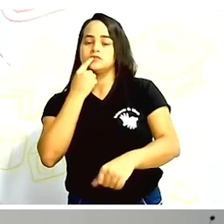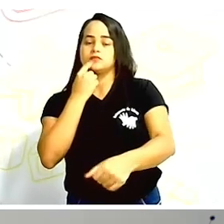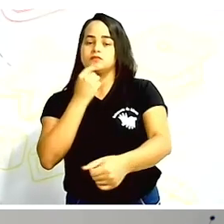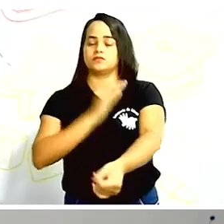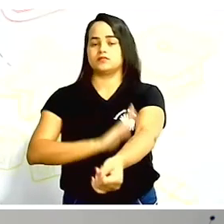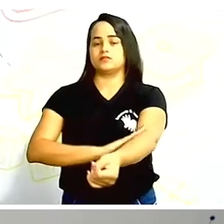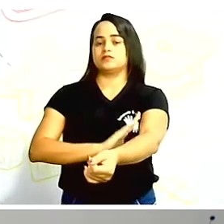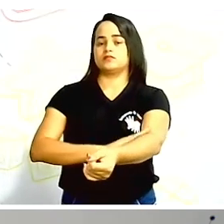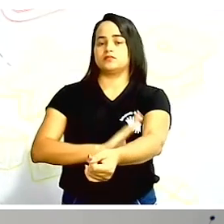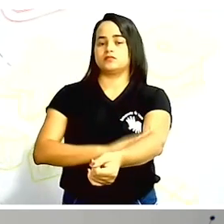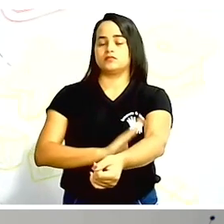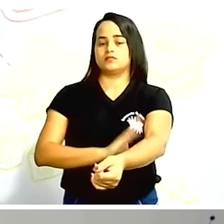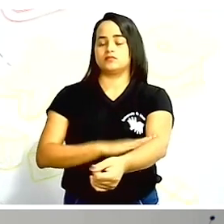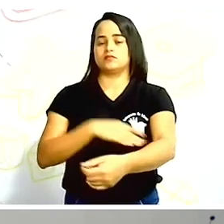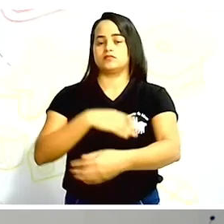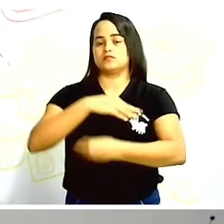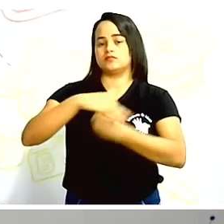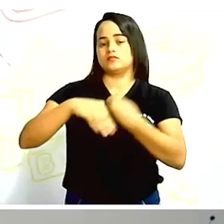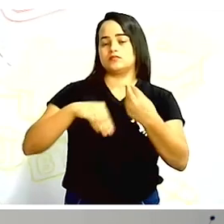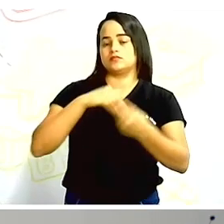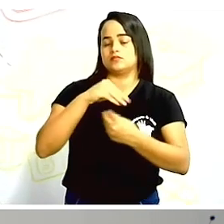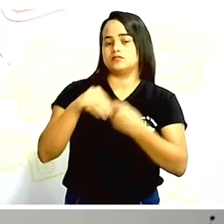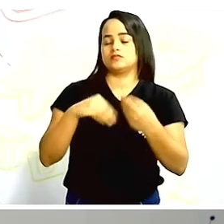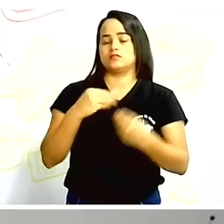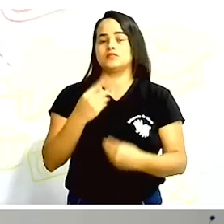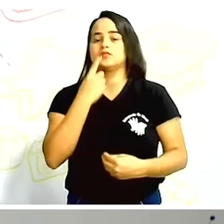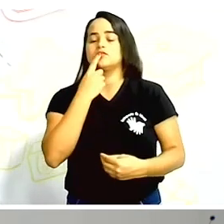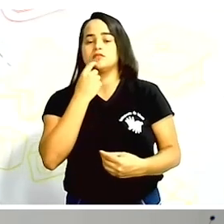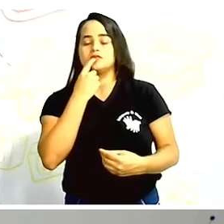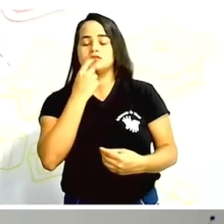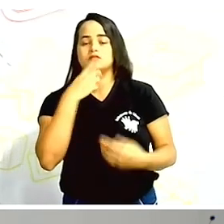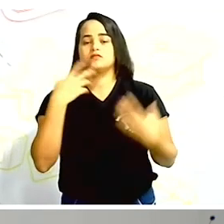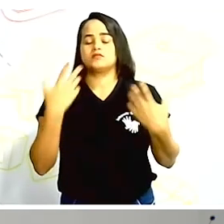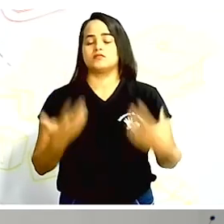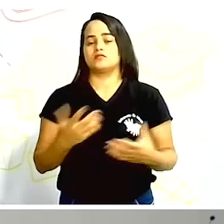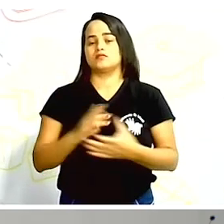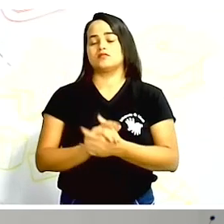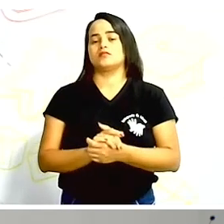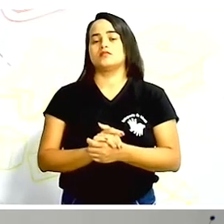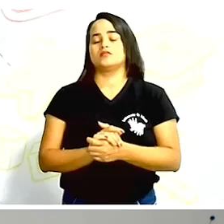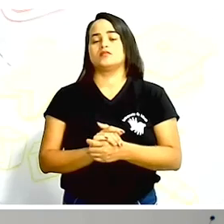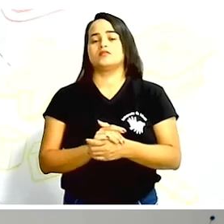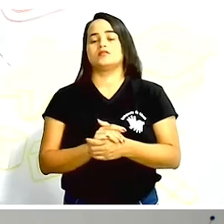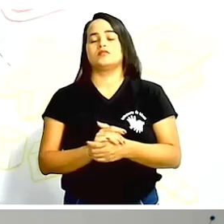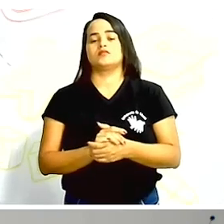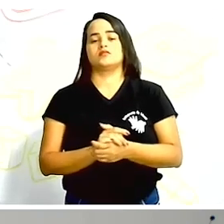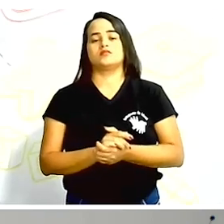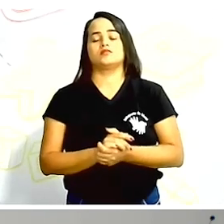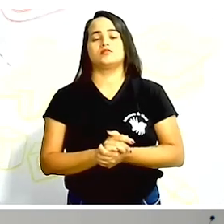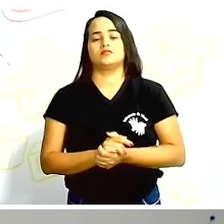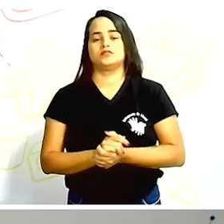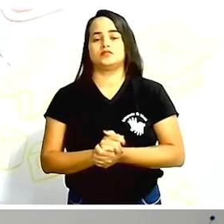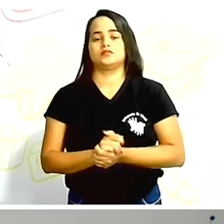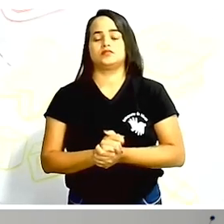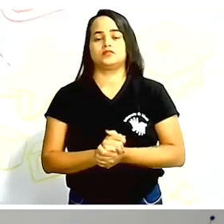a formação de células vermelhas, nos glóbulos vermelhos, que é o que dá a pigmentação vermelha ao nosso